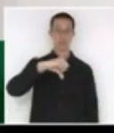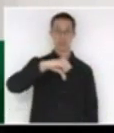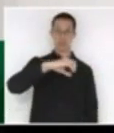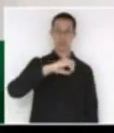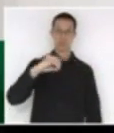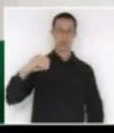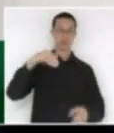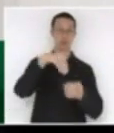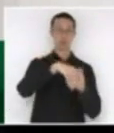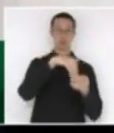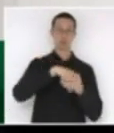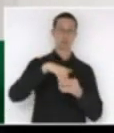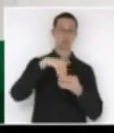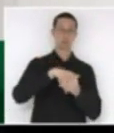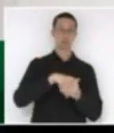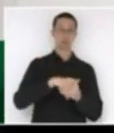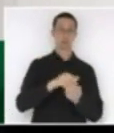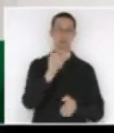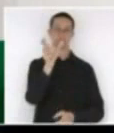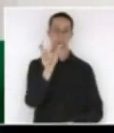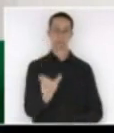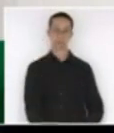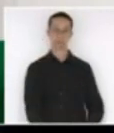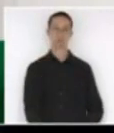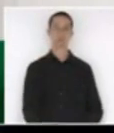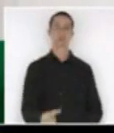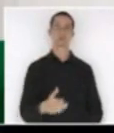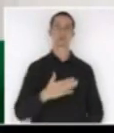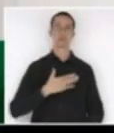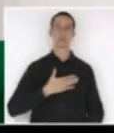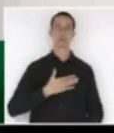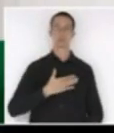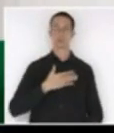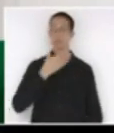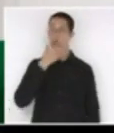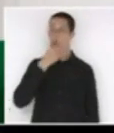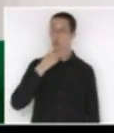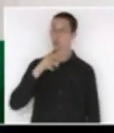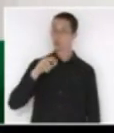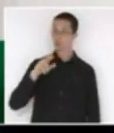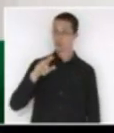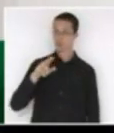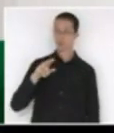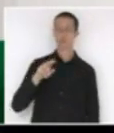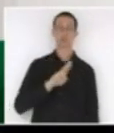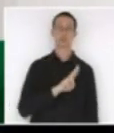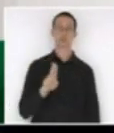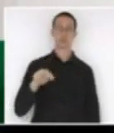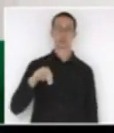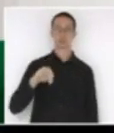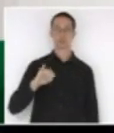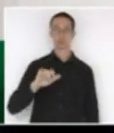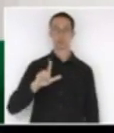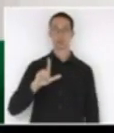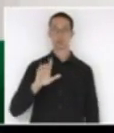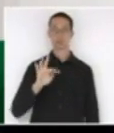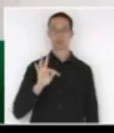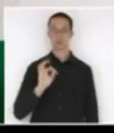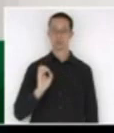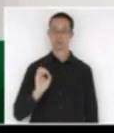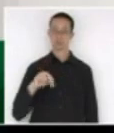60% dos votos, o meu irmão, Nilton dos Santos, que é de Blumenau e